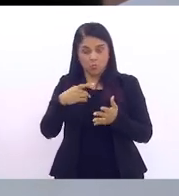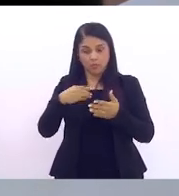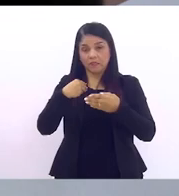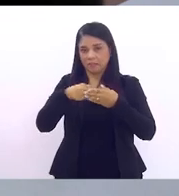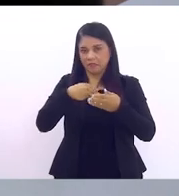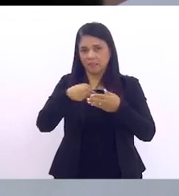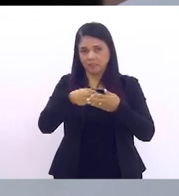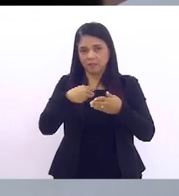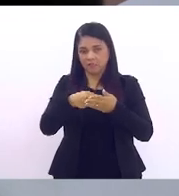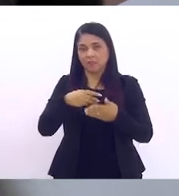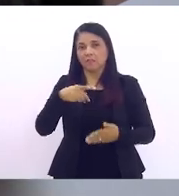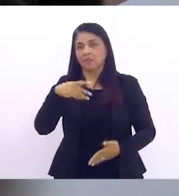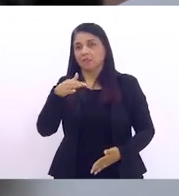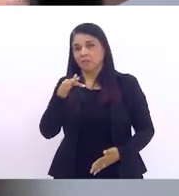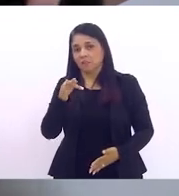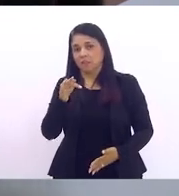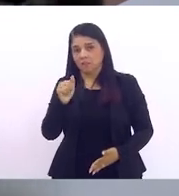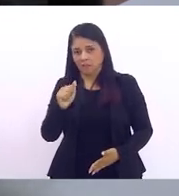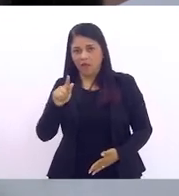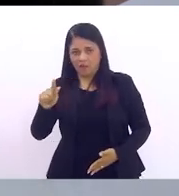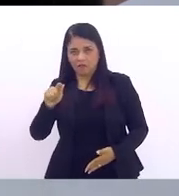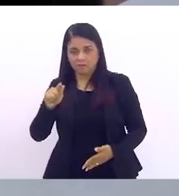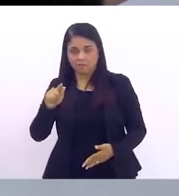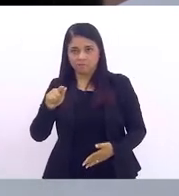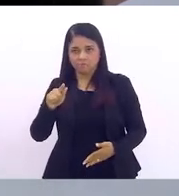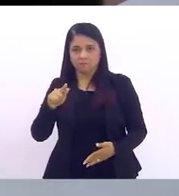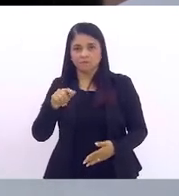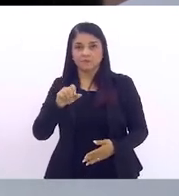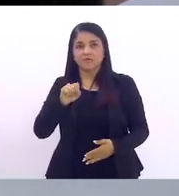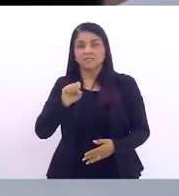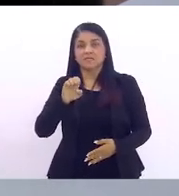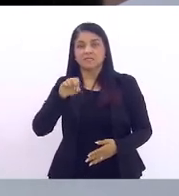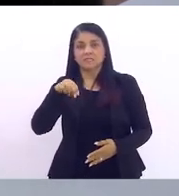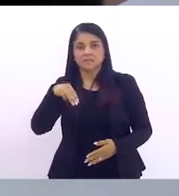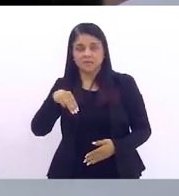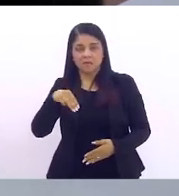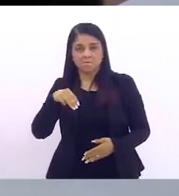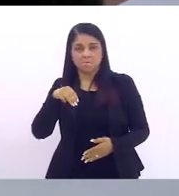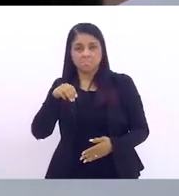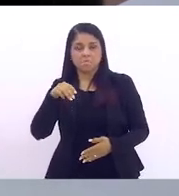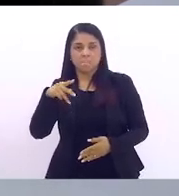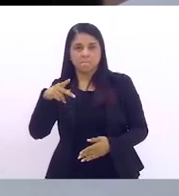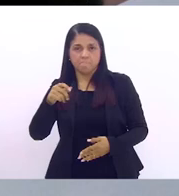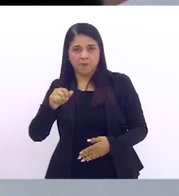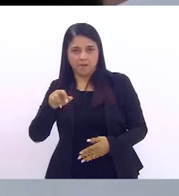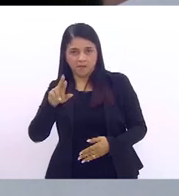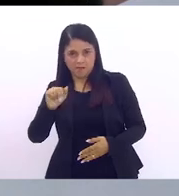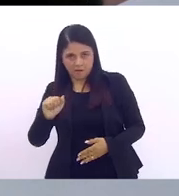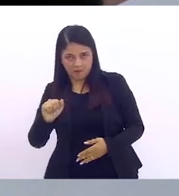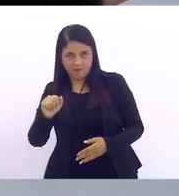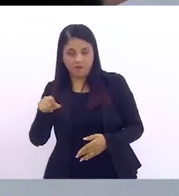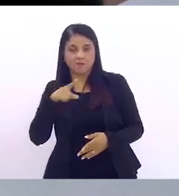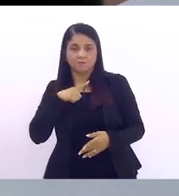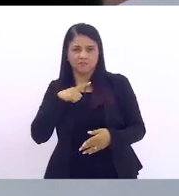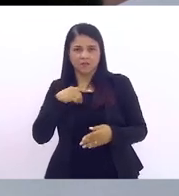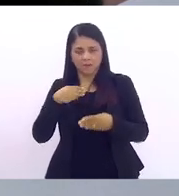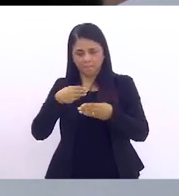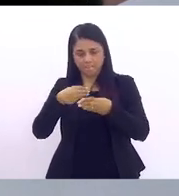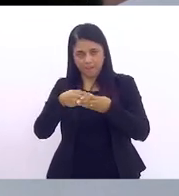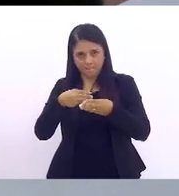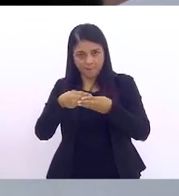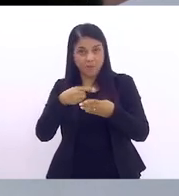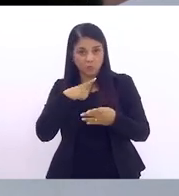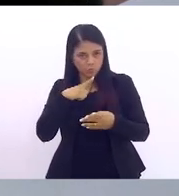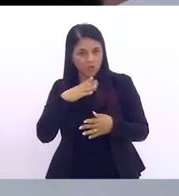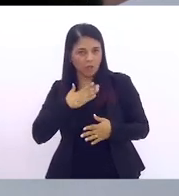parar eu tenho até um um print ali não sei se tá que não sei se conseguir colocar ali tem a parte dos prints já vou chegar